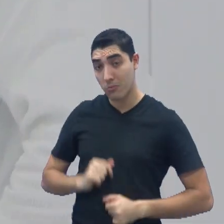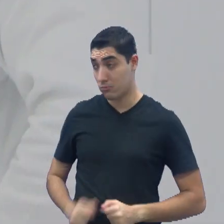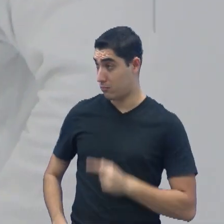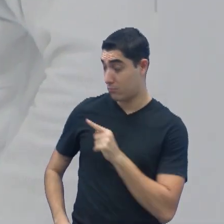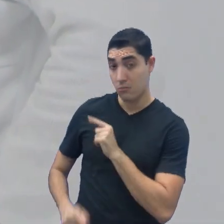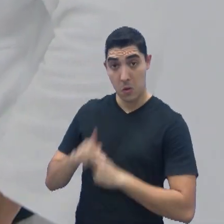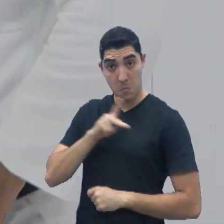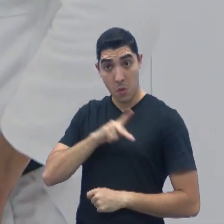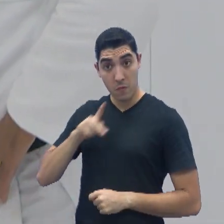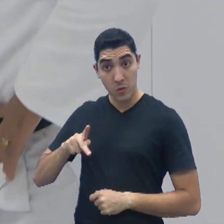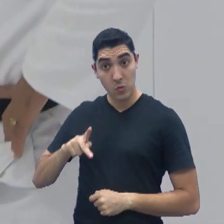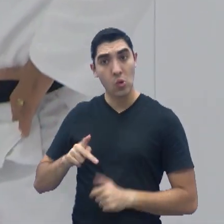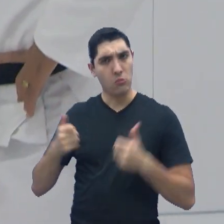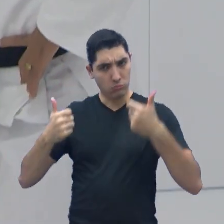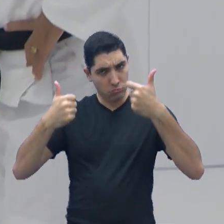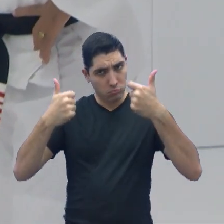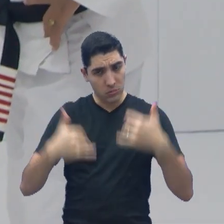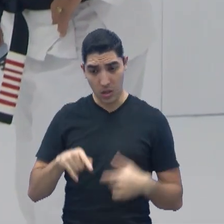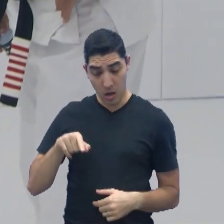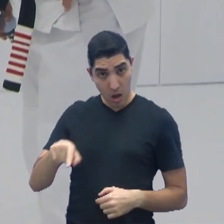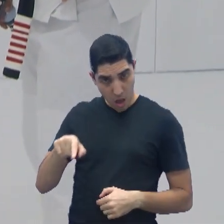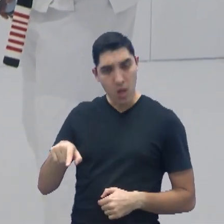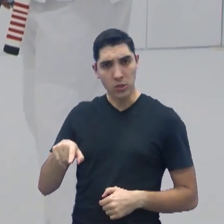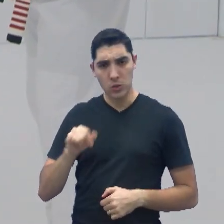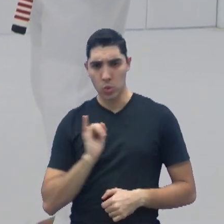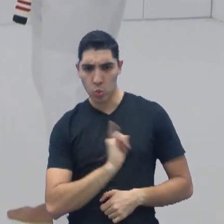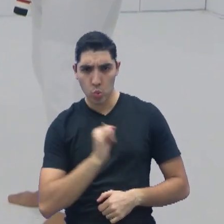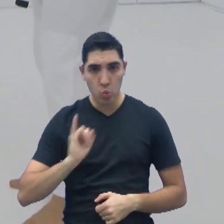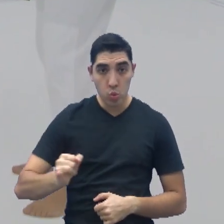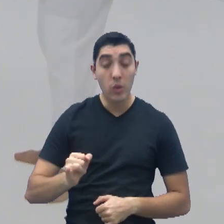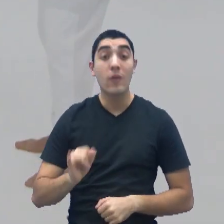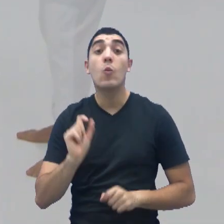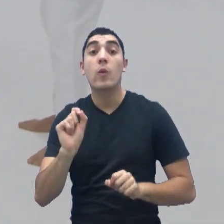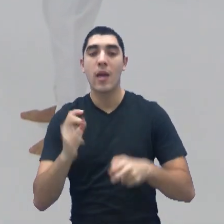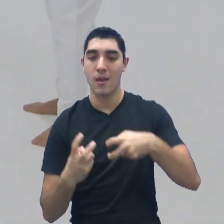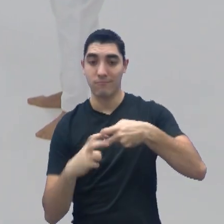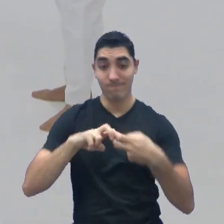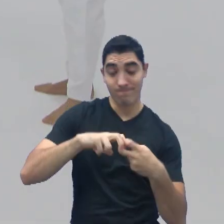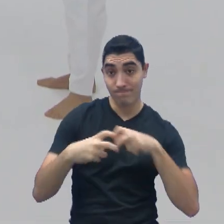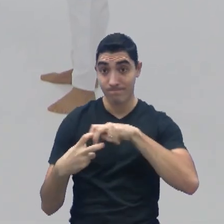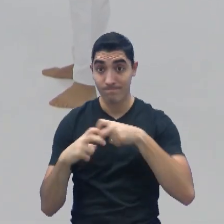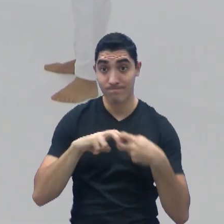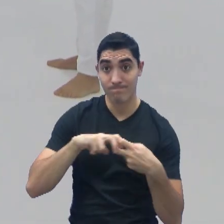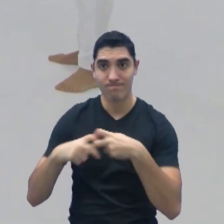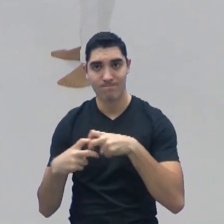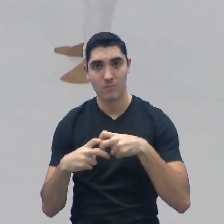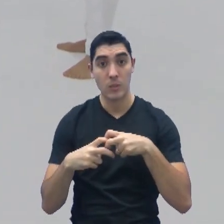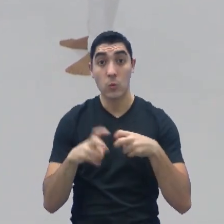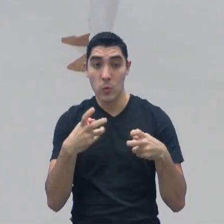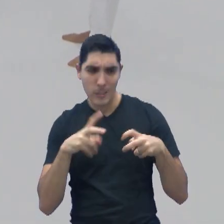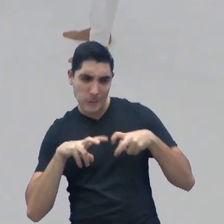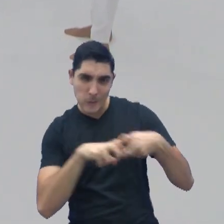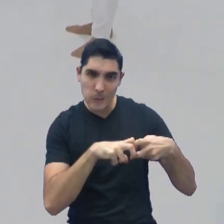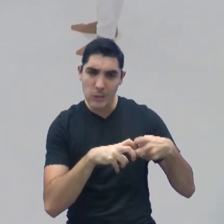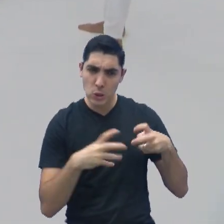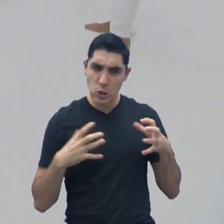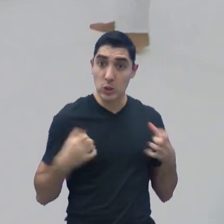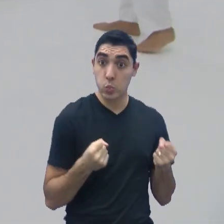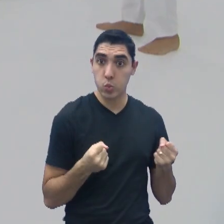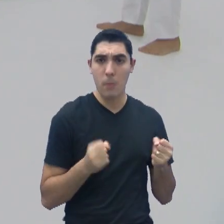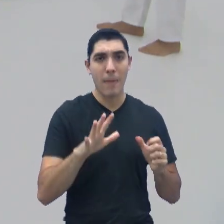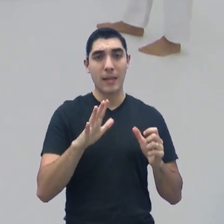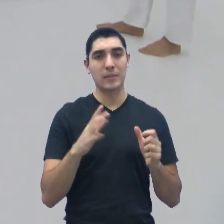Bento explica que o jiu-jitsu trabalha com a luta agarrada, no chão, buscando a imobilização do adversário sem a prática